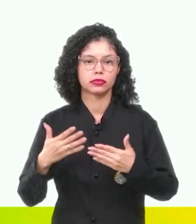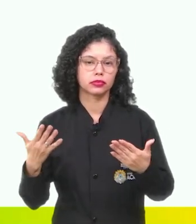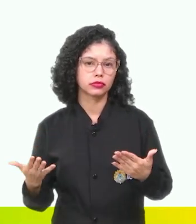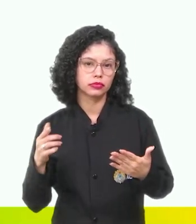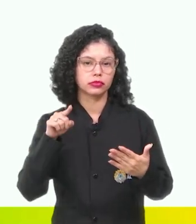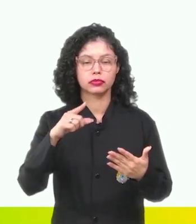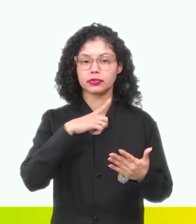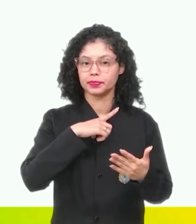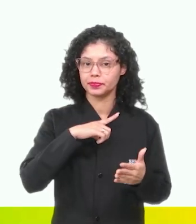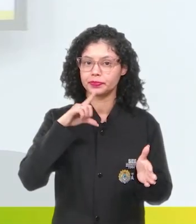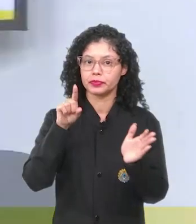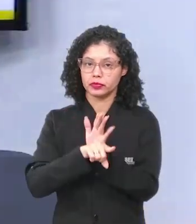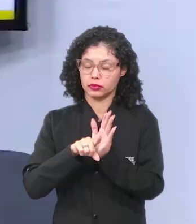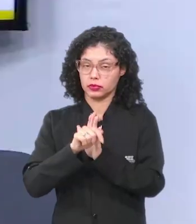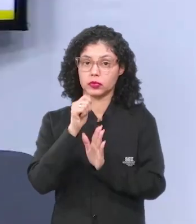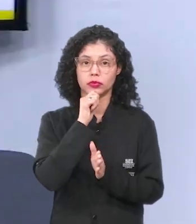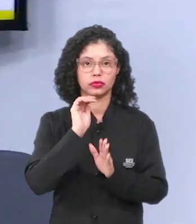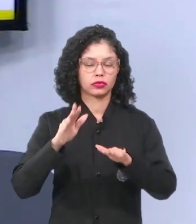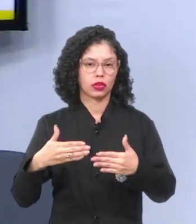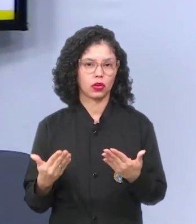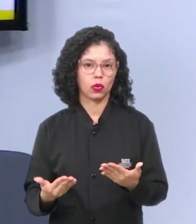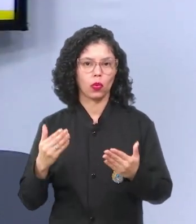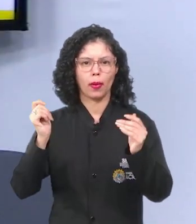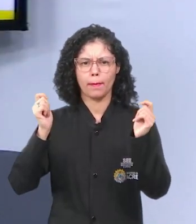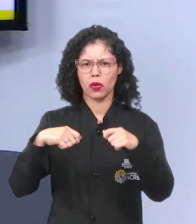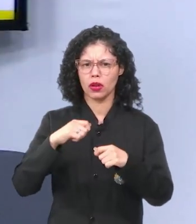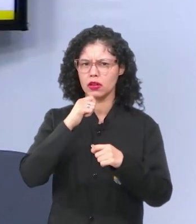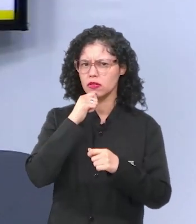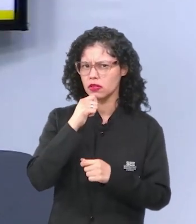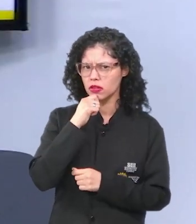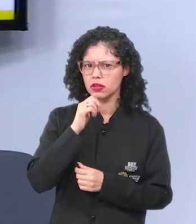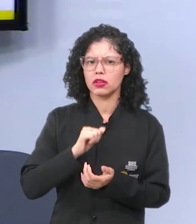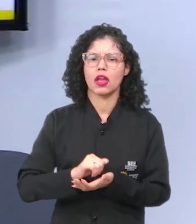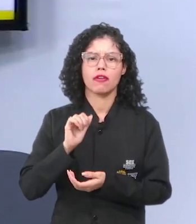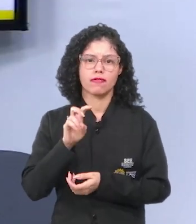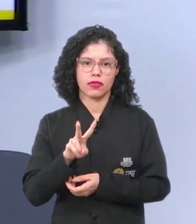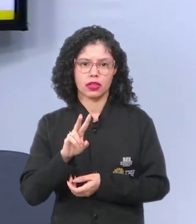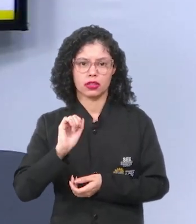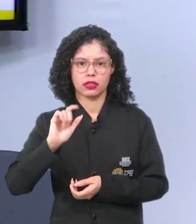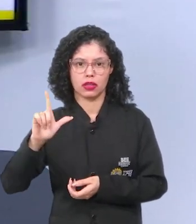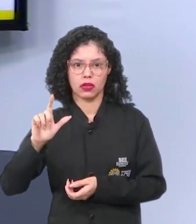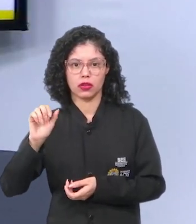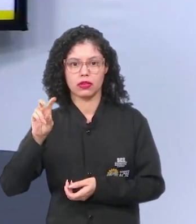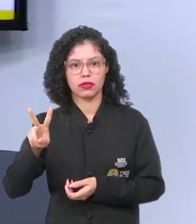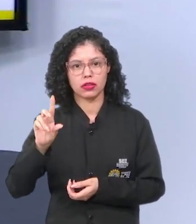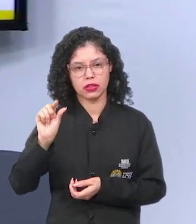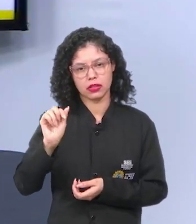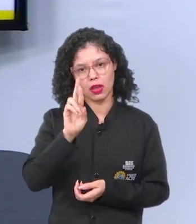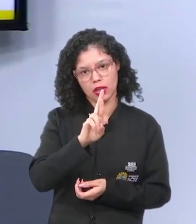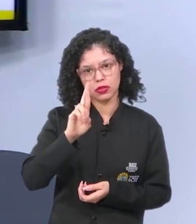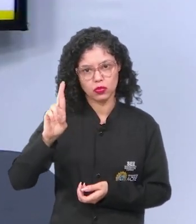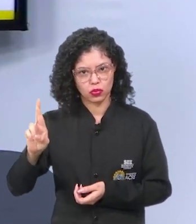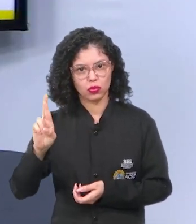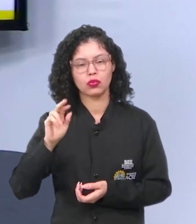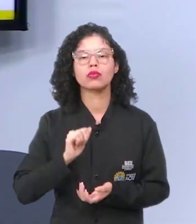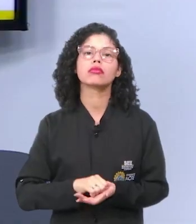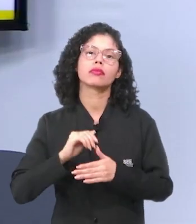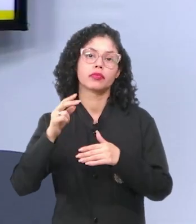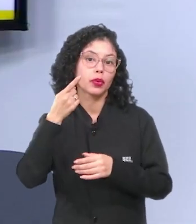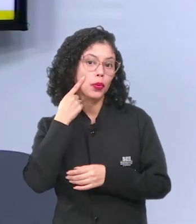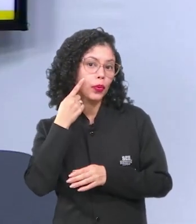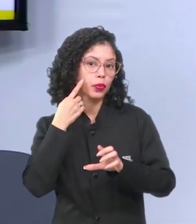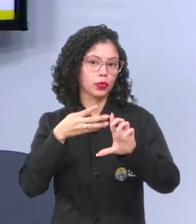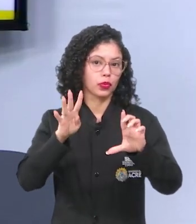caiu numa questão. Qual é a probabilidade de cair Vzão, Rzão, Rzão? Aí tu vai olhar para o